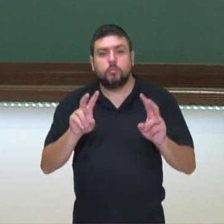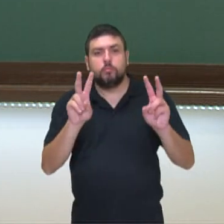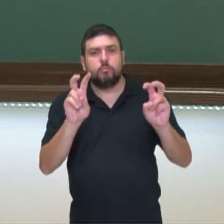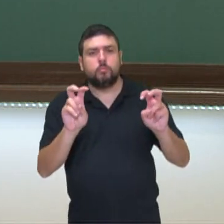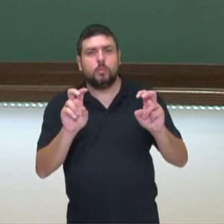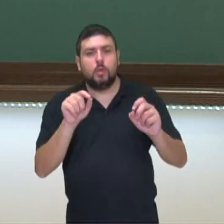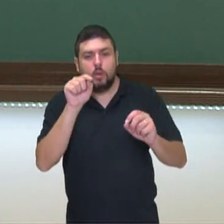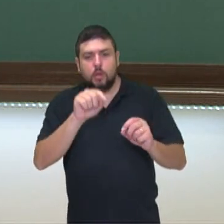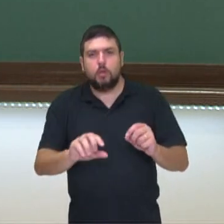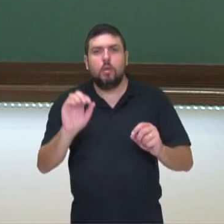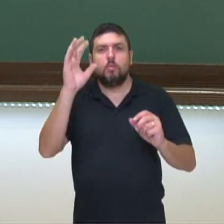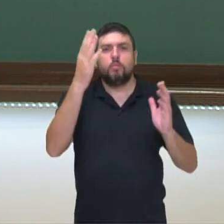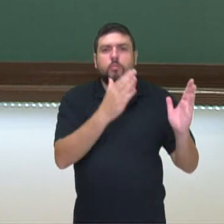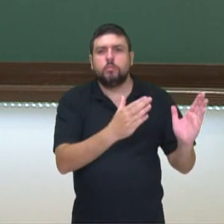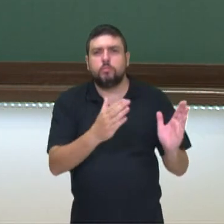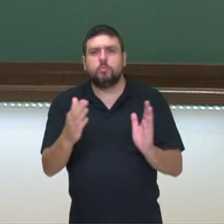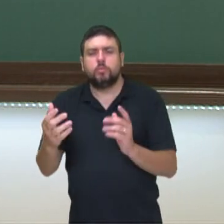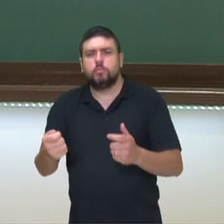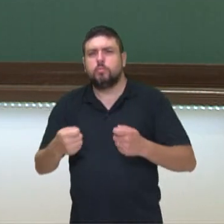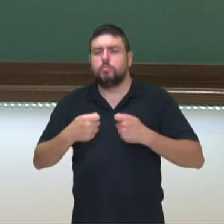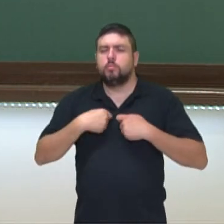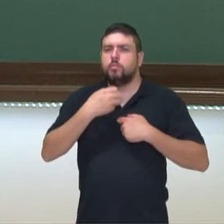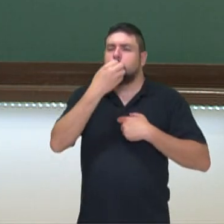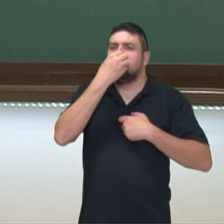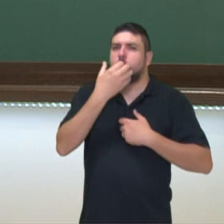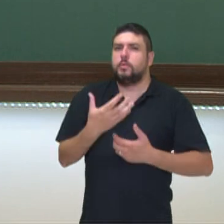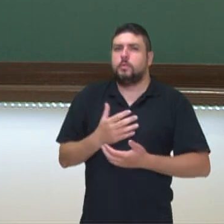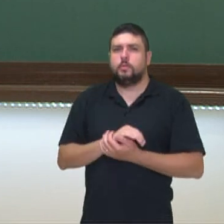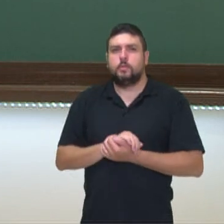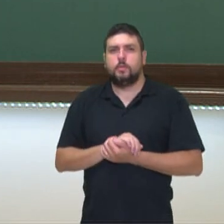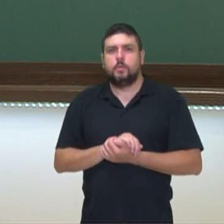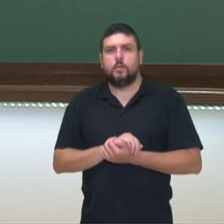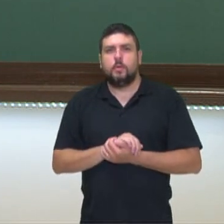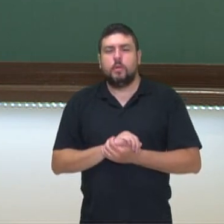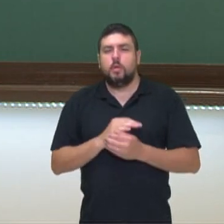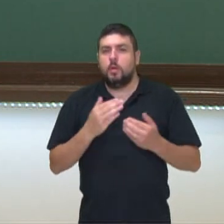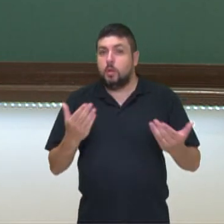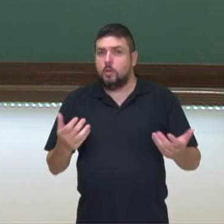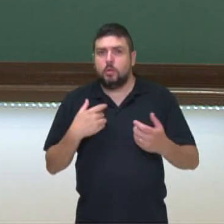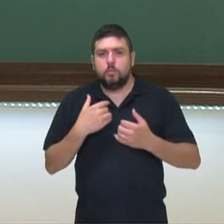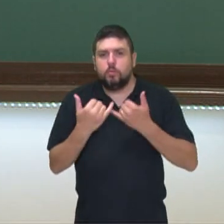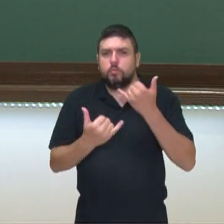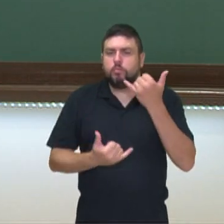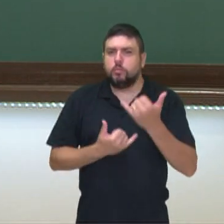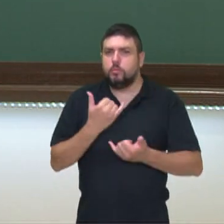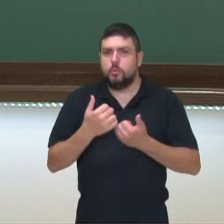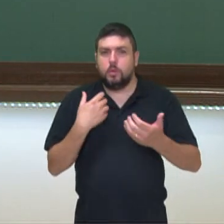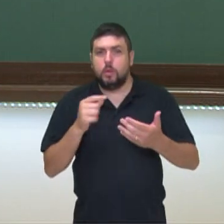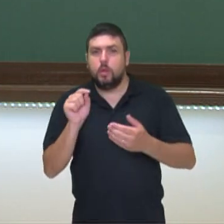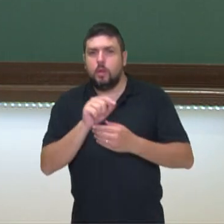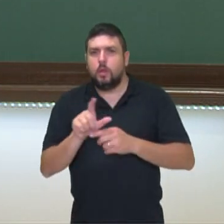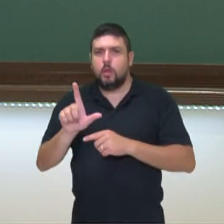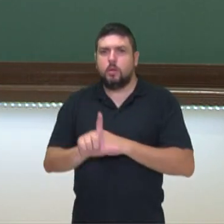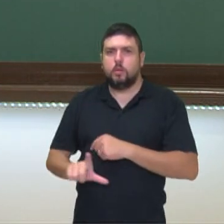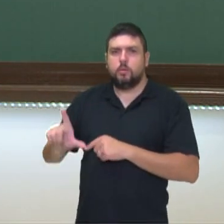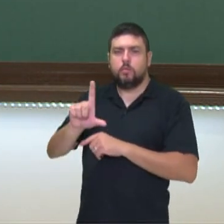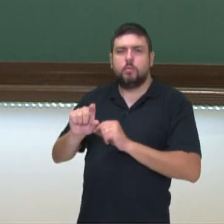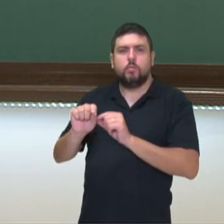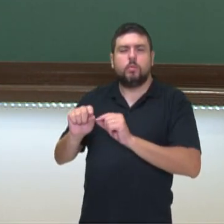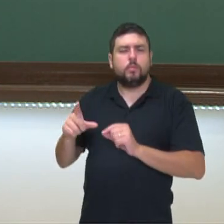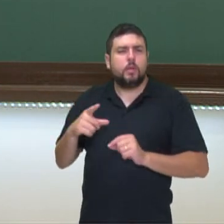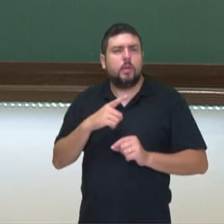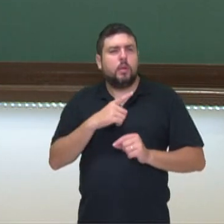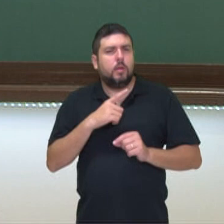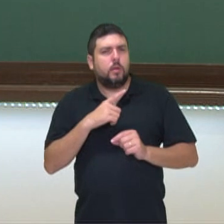te fizeram bem de alguma forma. Então, além de entreter, a literatura, sim, ela tem algumas